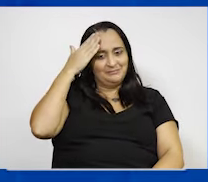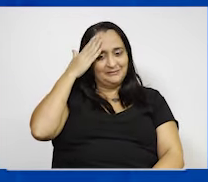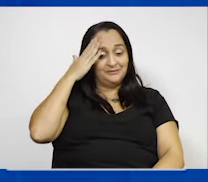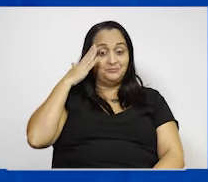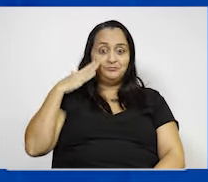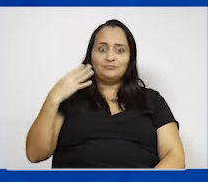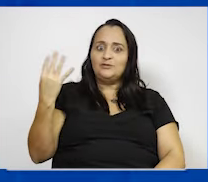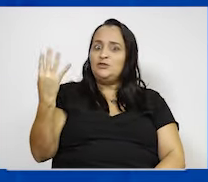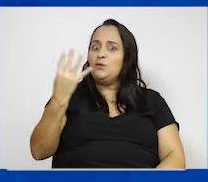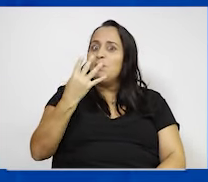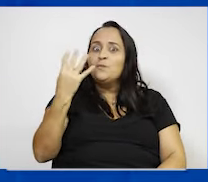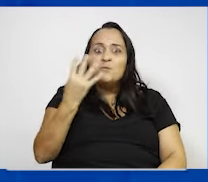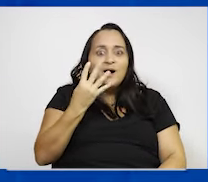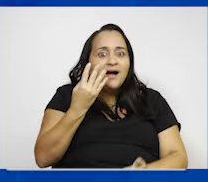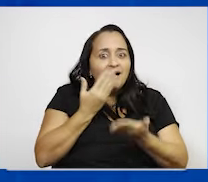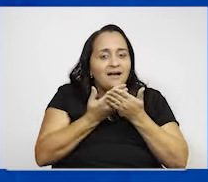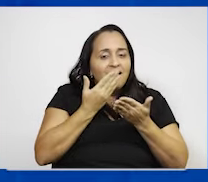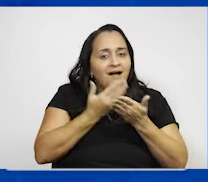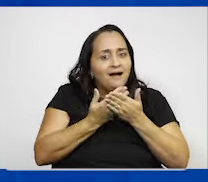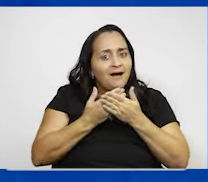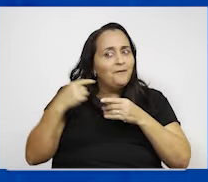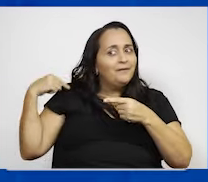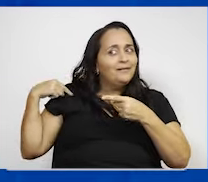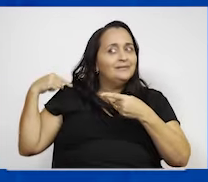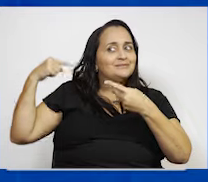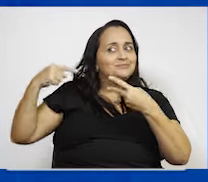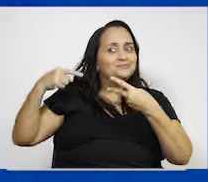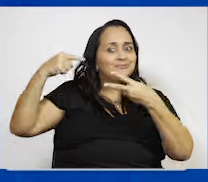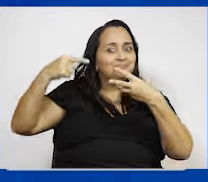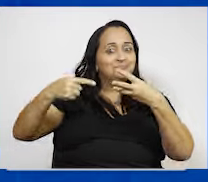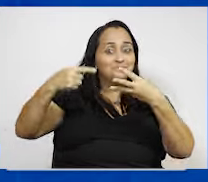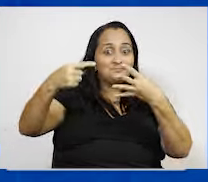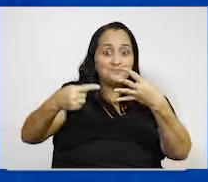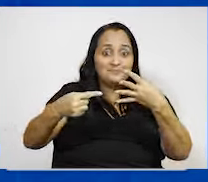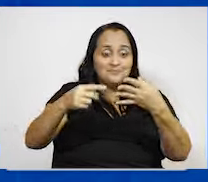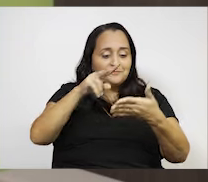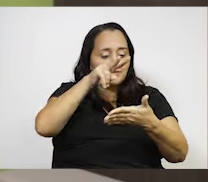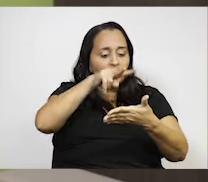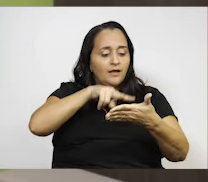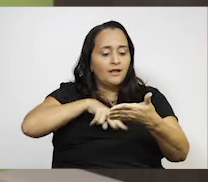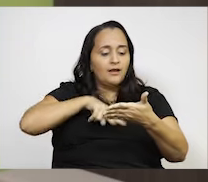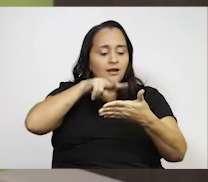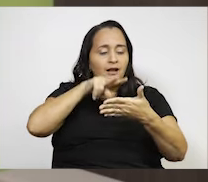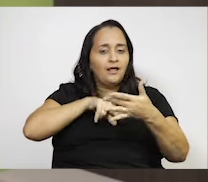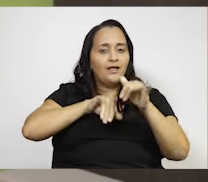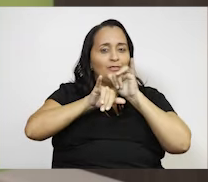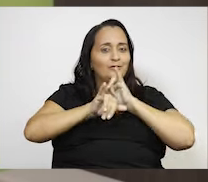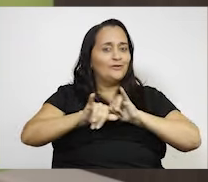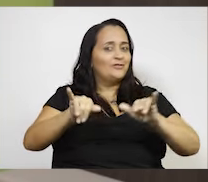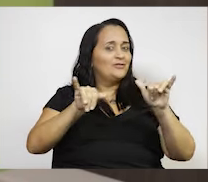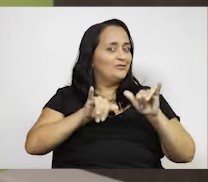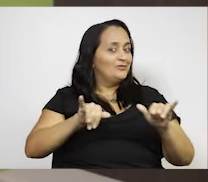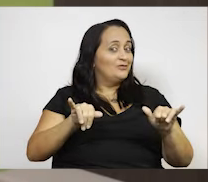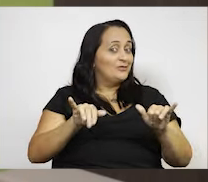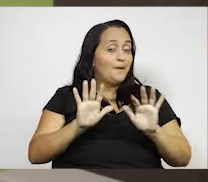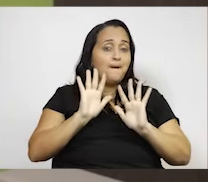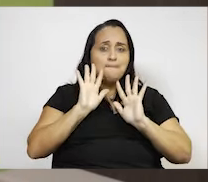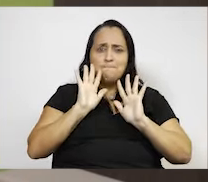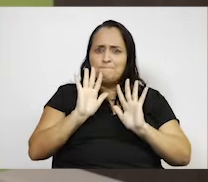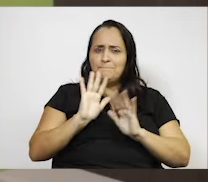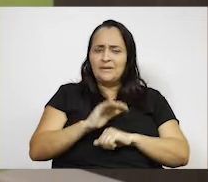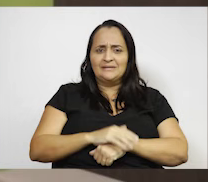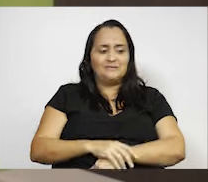na nossa quarta aula da sequência didática Lendo Notícias. Quinto